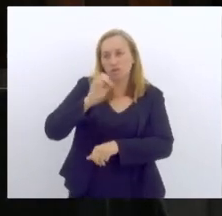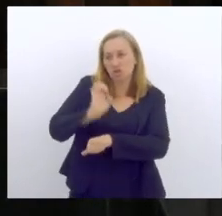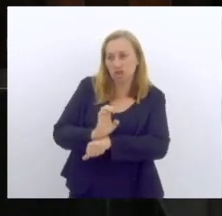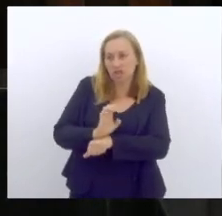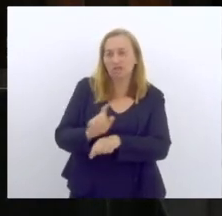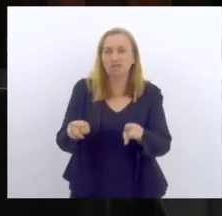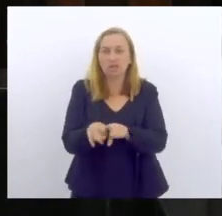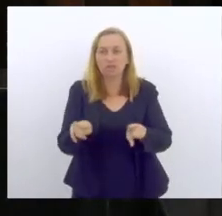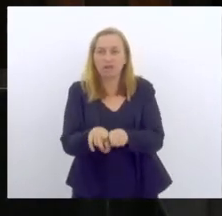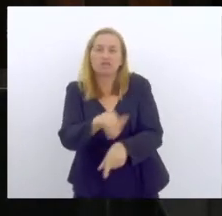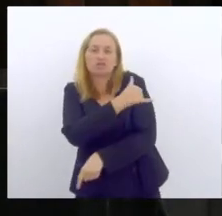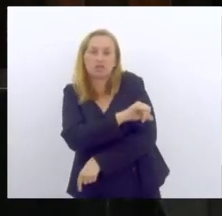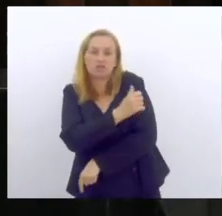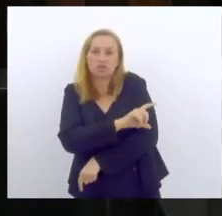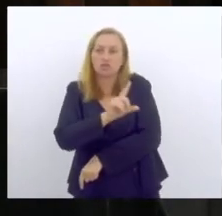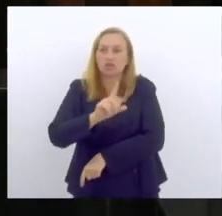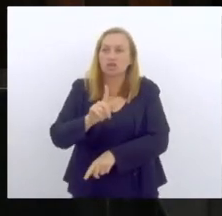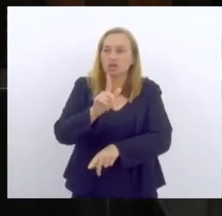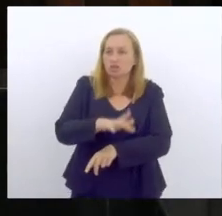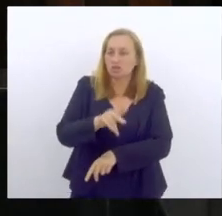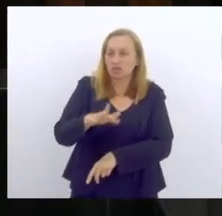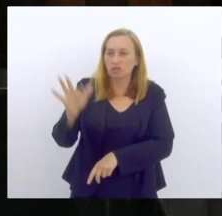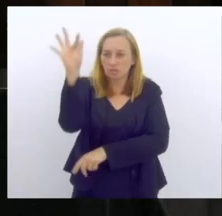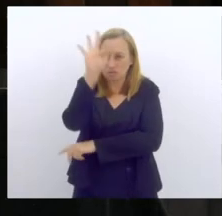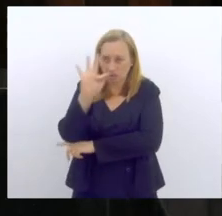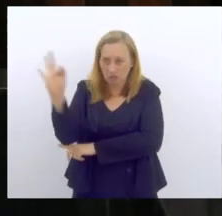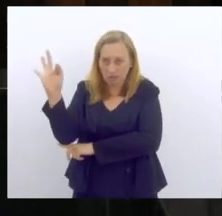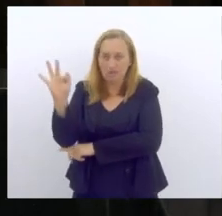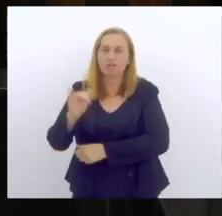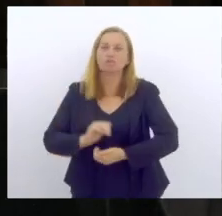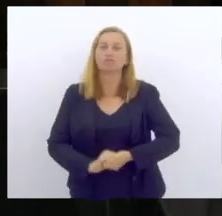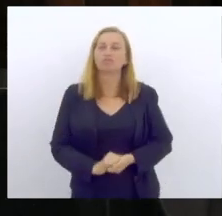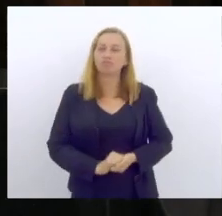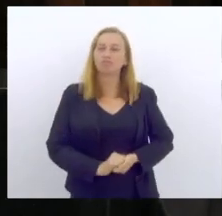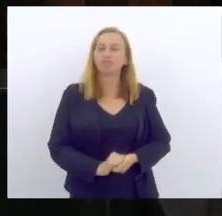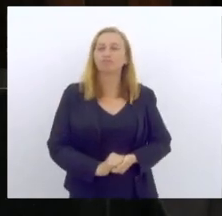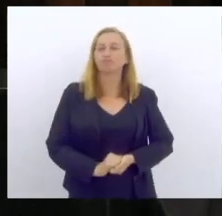Janeiro em todas as outras federações Luiz Rodolfo Landim